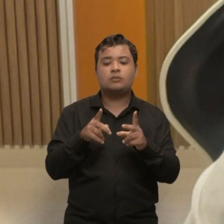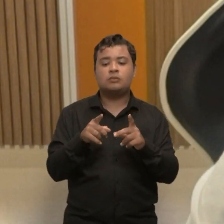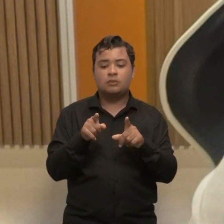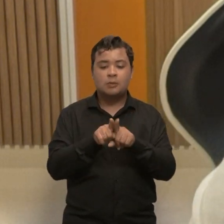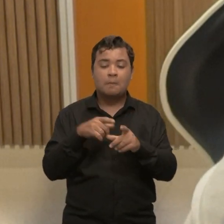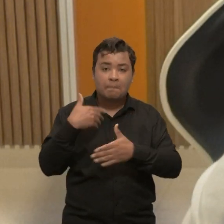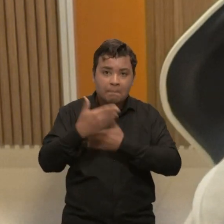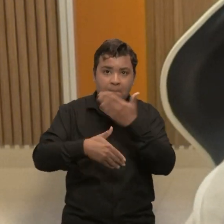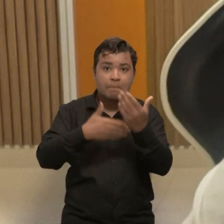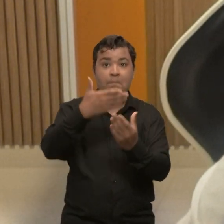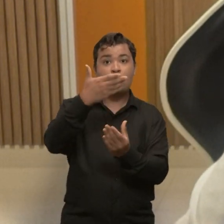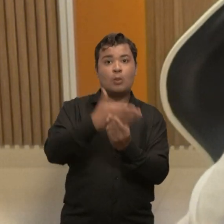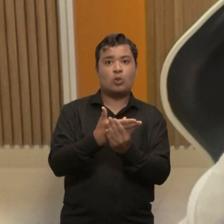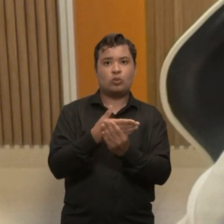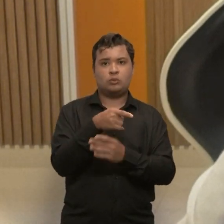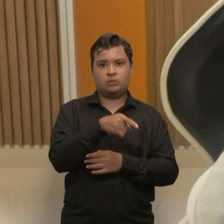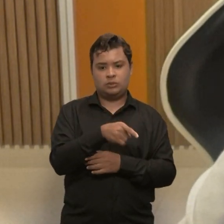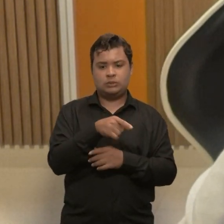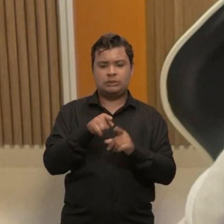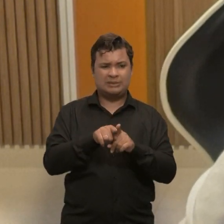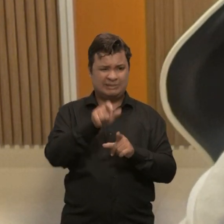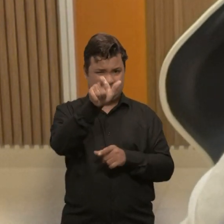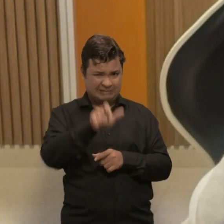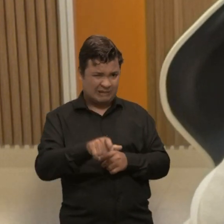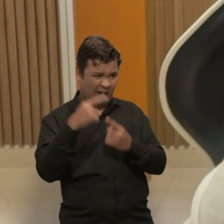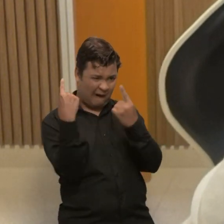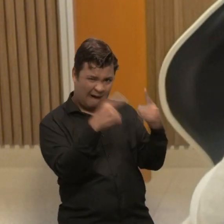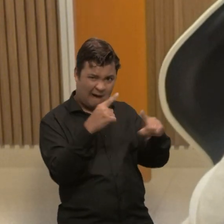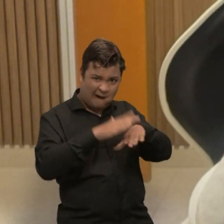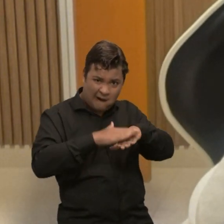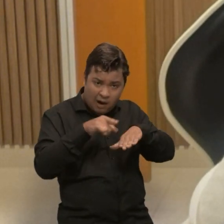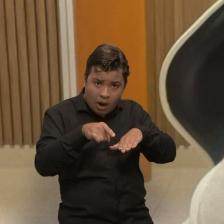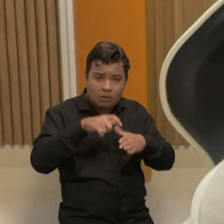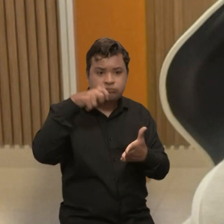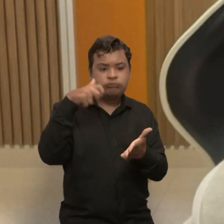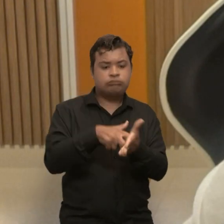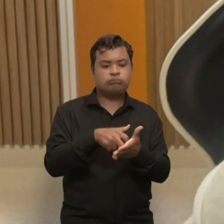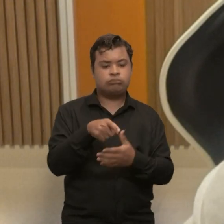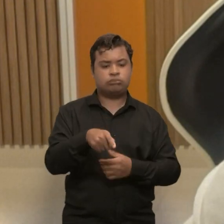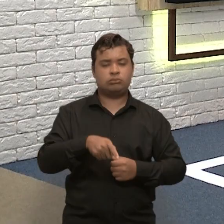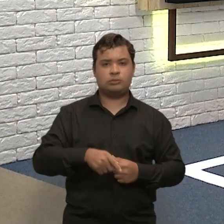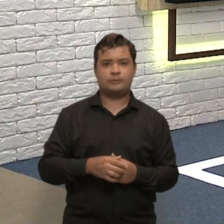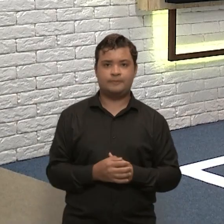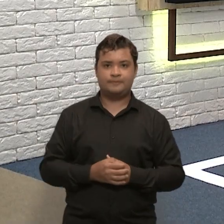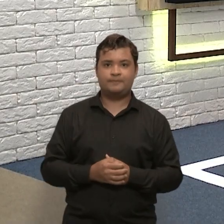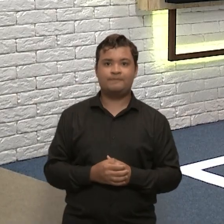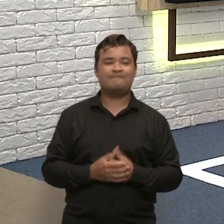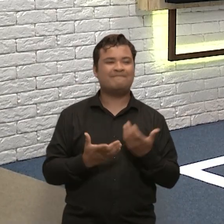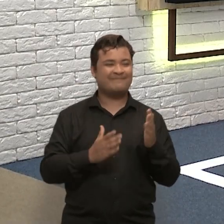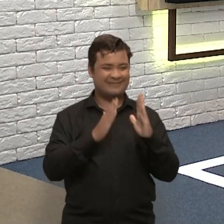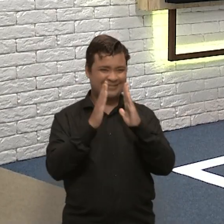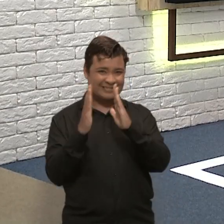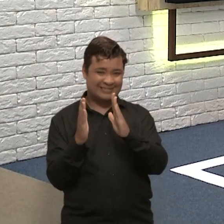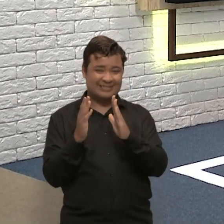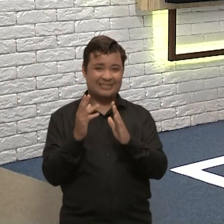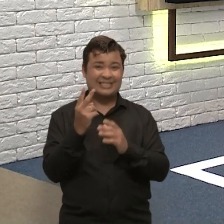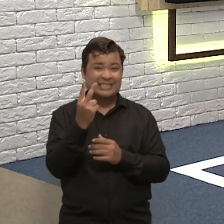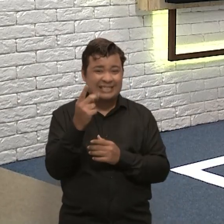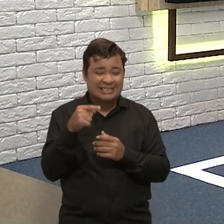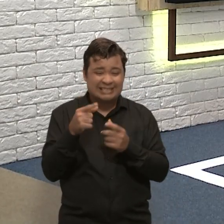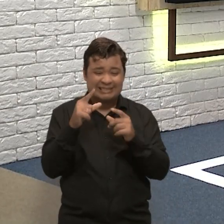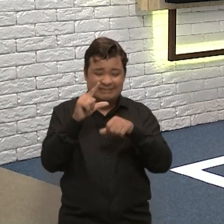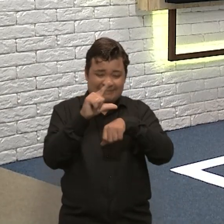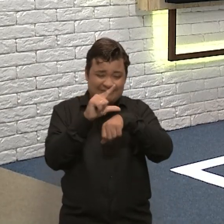desse processo e a punição desse agressor. O nosso tempo desse bloco está chegando ao fim. Queria agradecer a vereadora